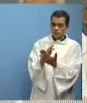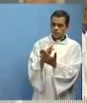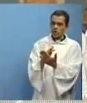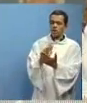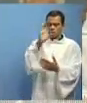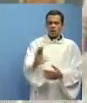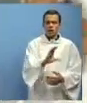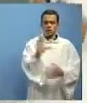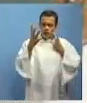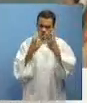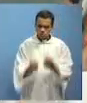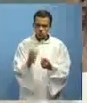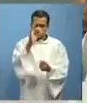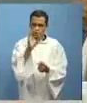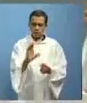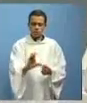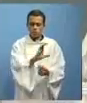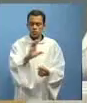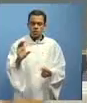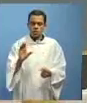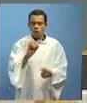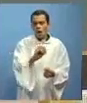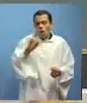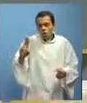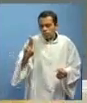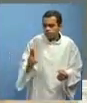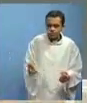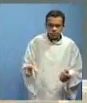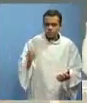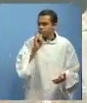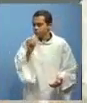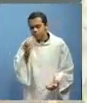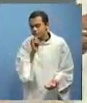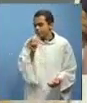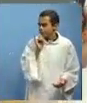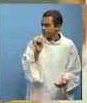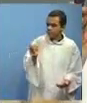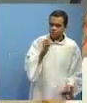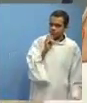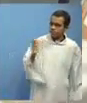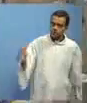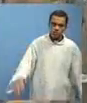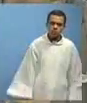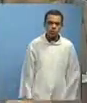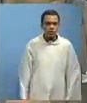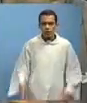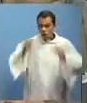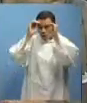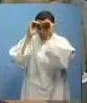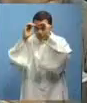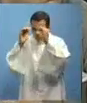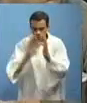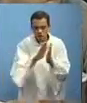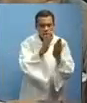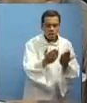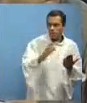nota a primeira coisa que a sagrada família ensina porque a sua família sagrada obediência à palavra de deus eu